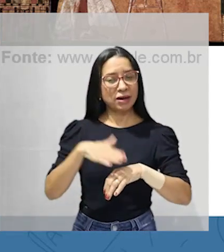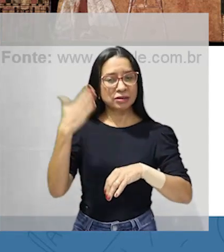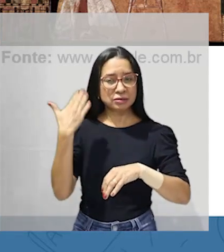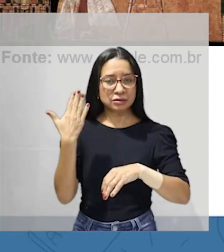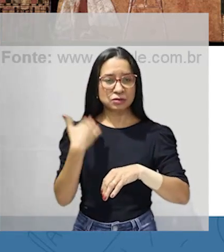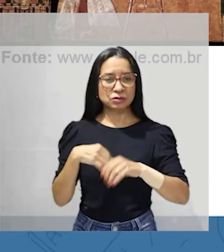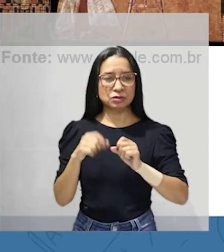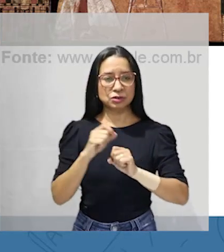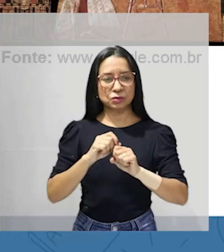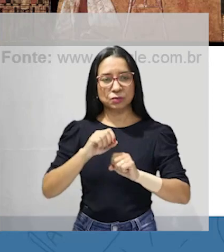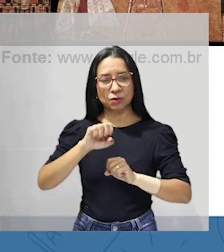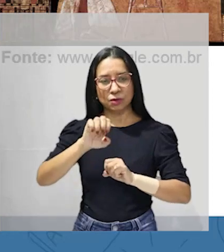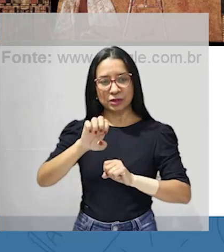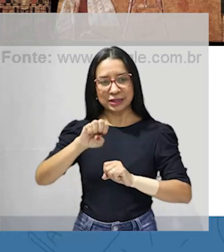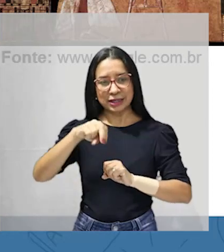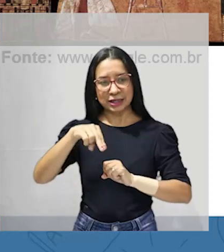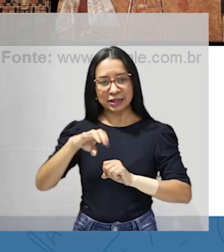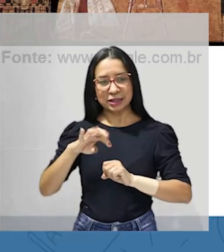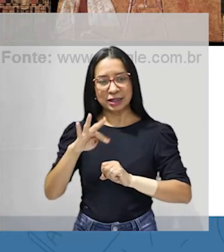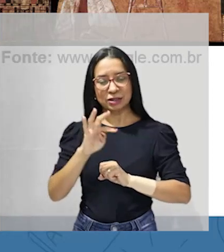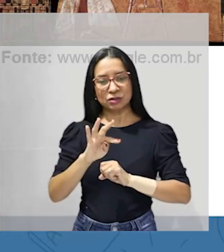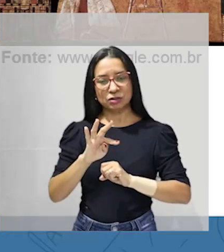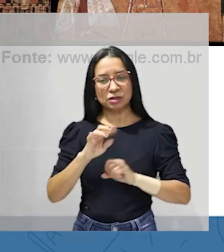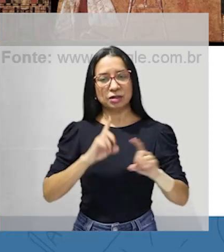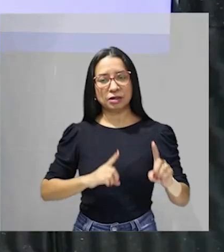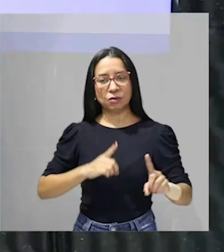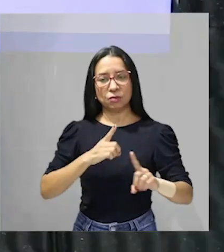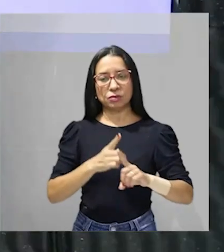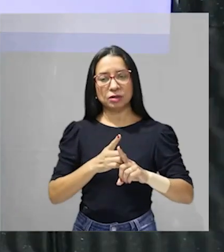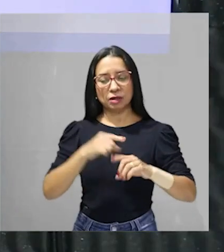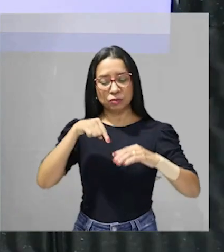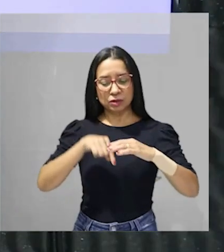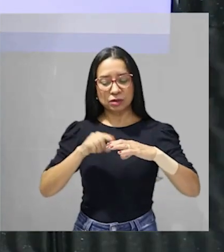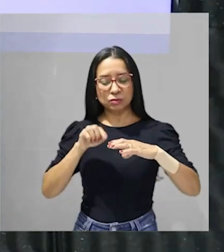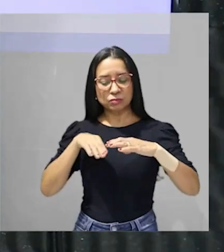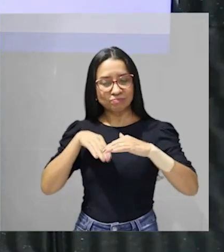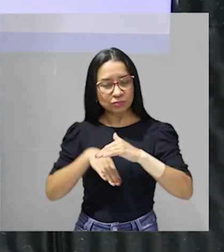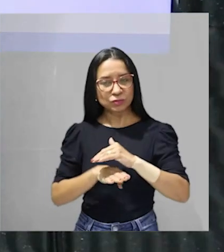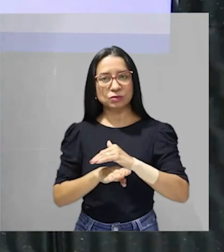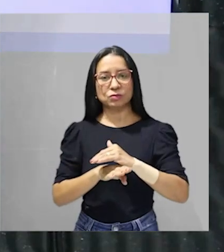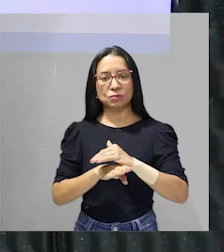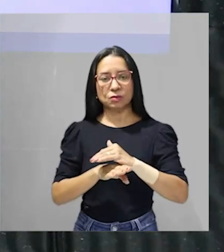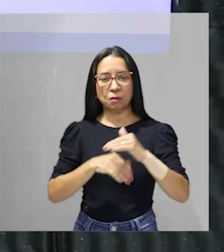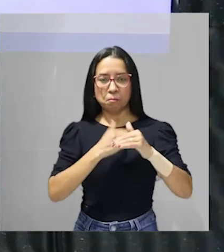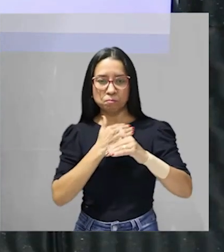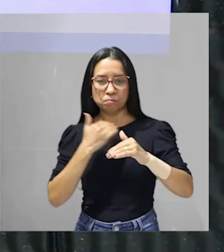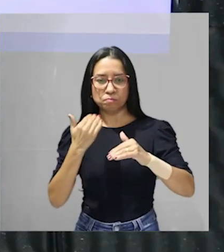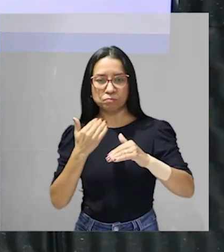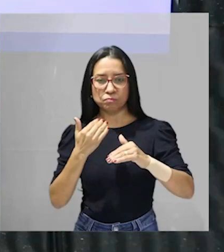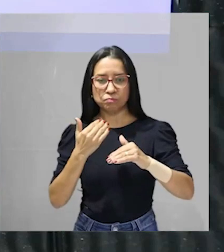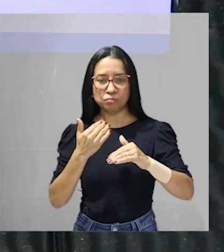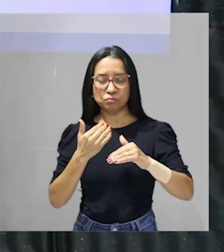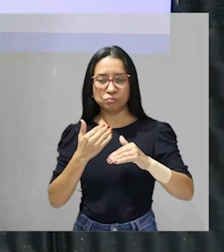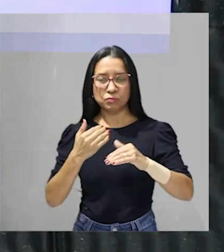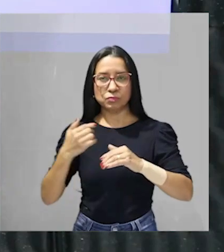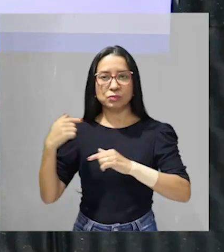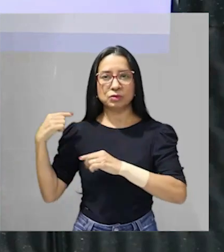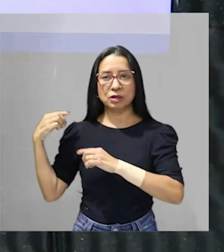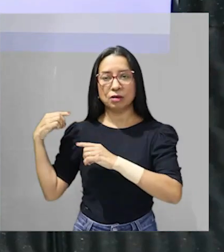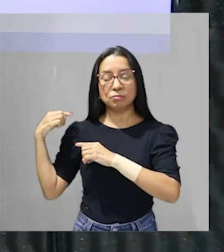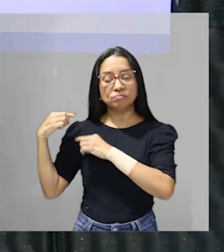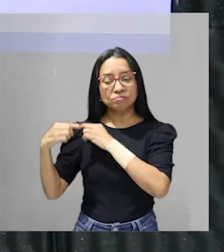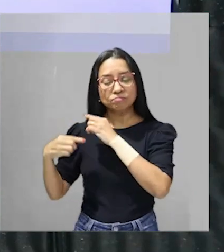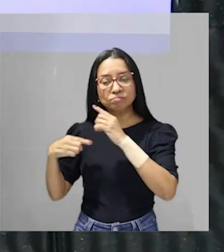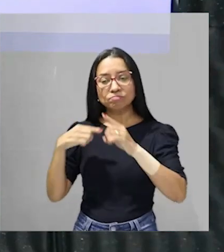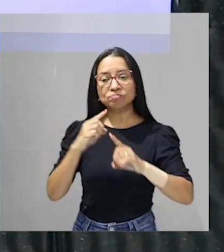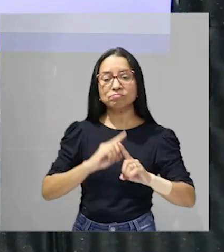esse net ou sinatti encontrado dentro de uma tumba egípcia no período da predinastia 3.500